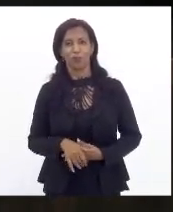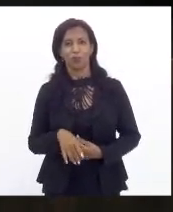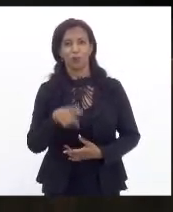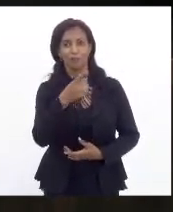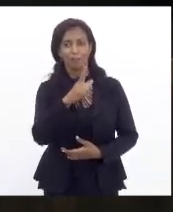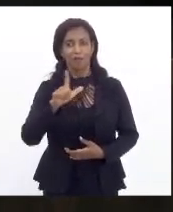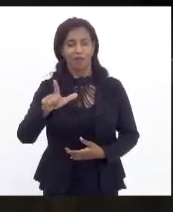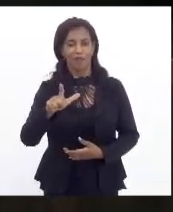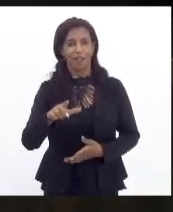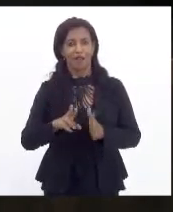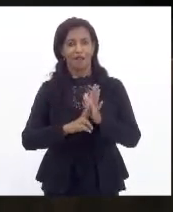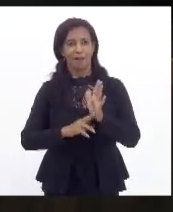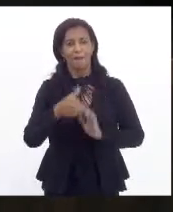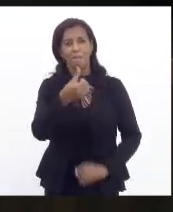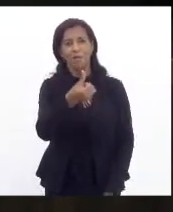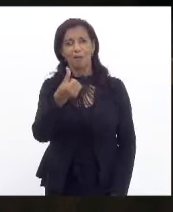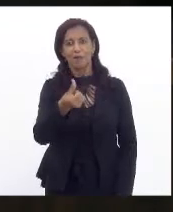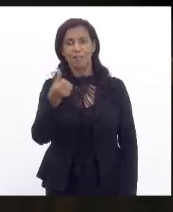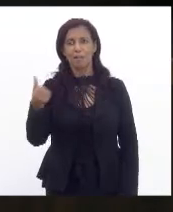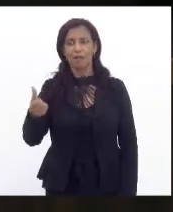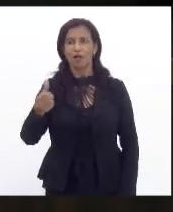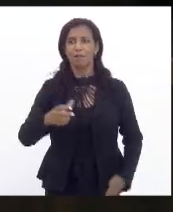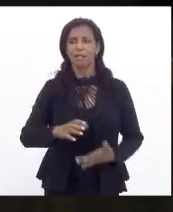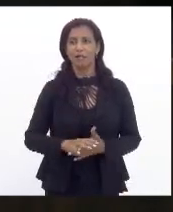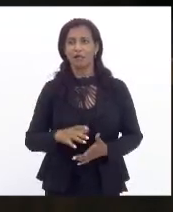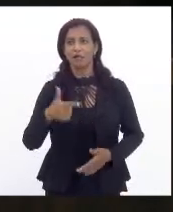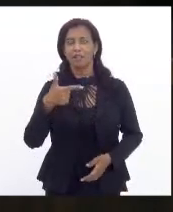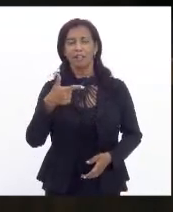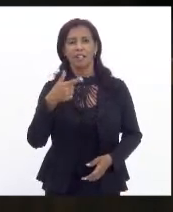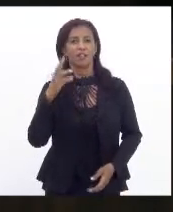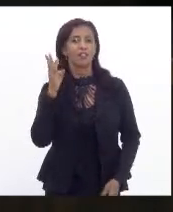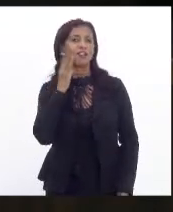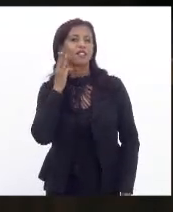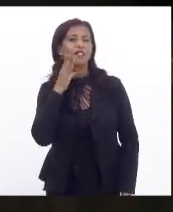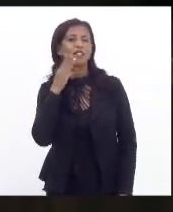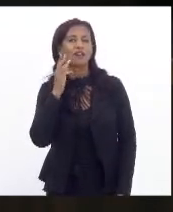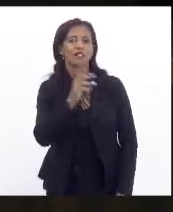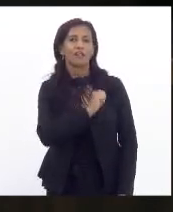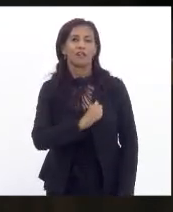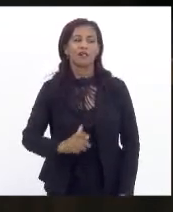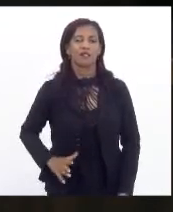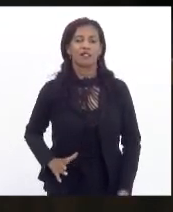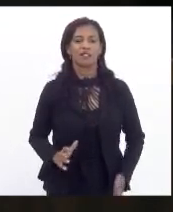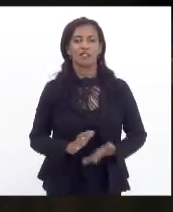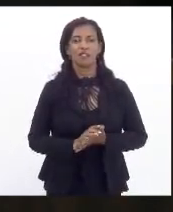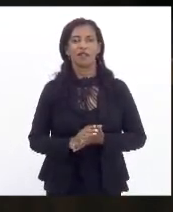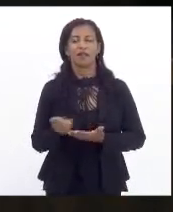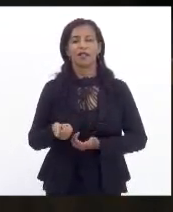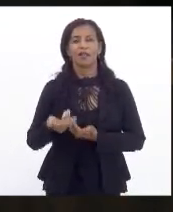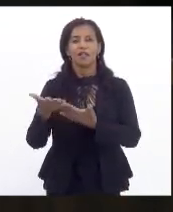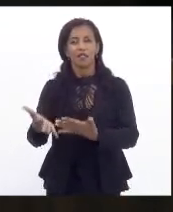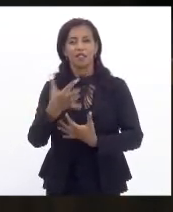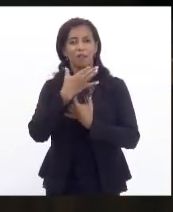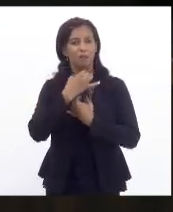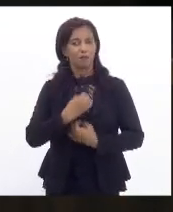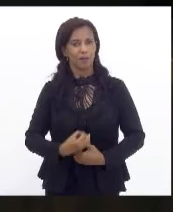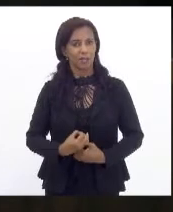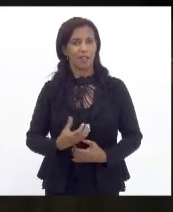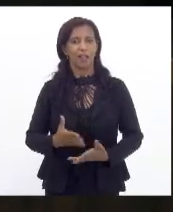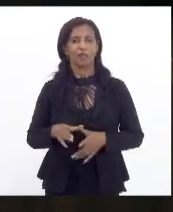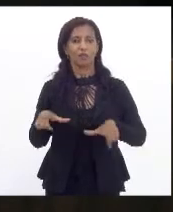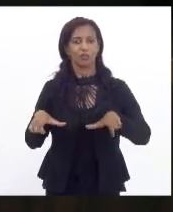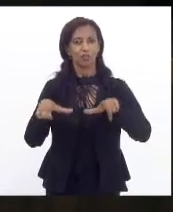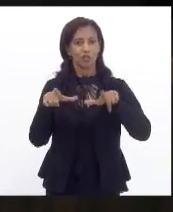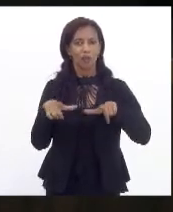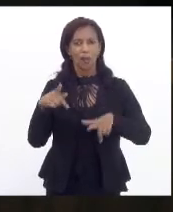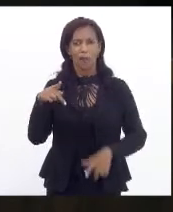Projeto de resolução 666-2021, de autoria dos deputados Valdec Carneiro e André Siciliano, que concede medalha Tiradentes, respectivo